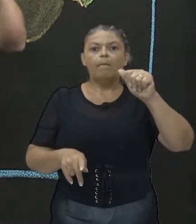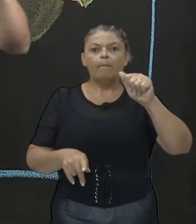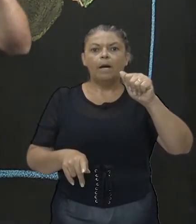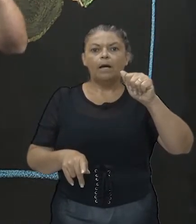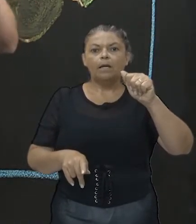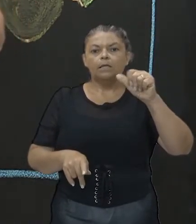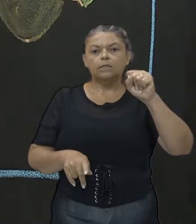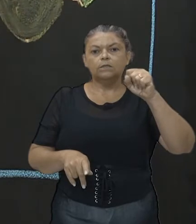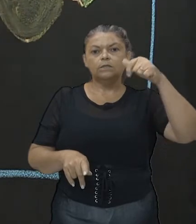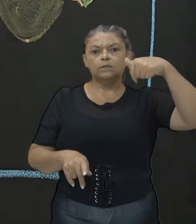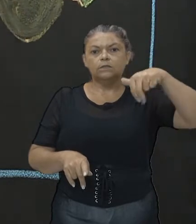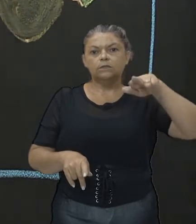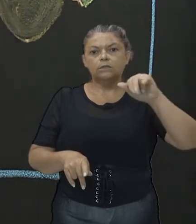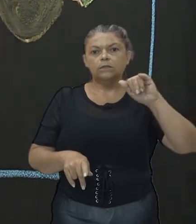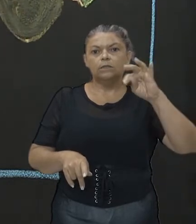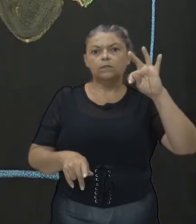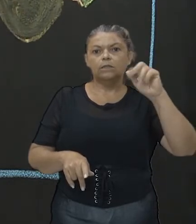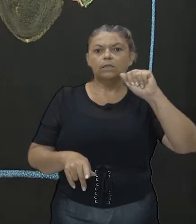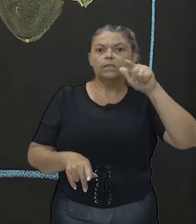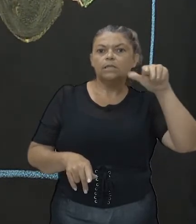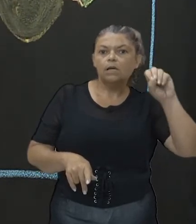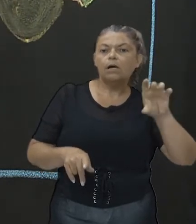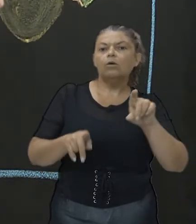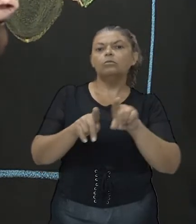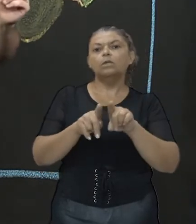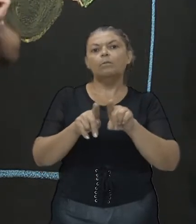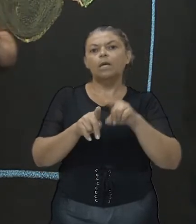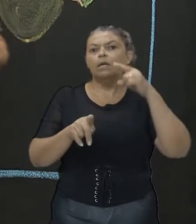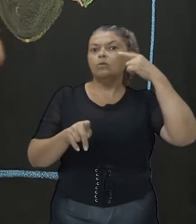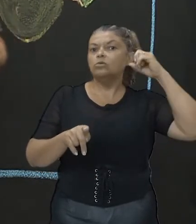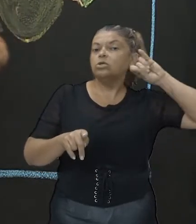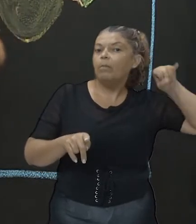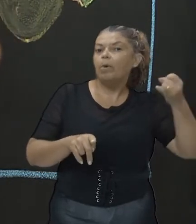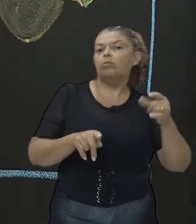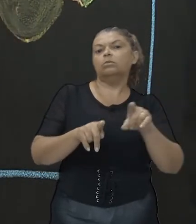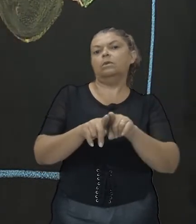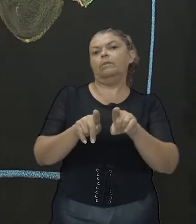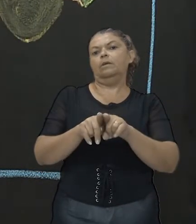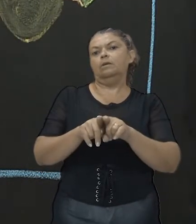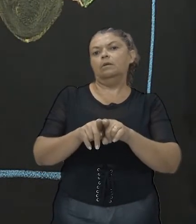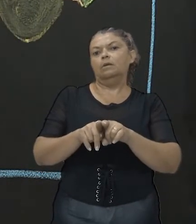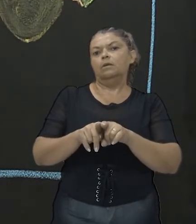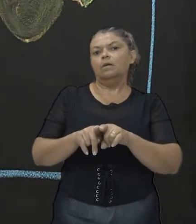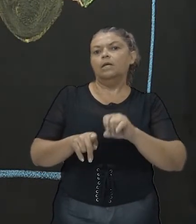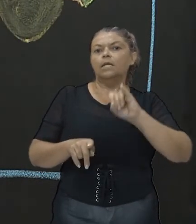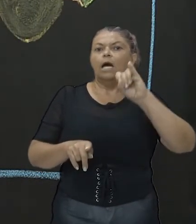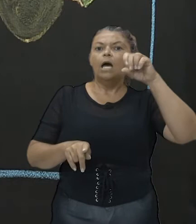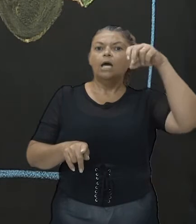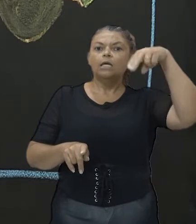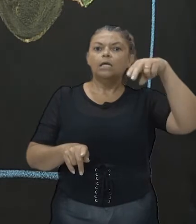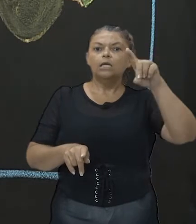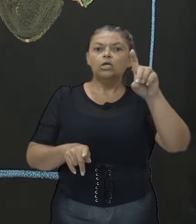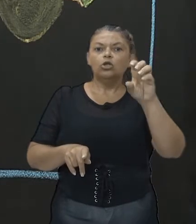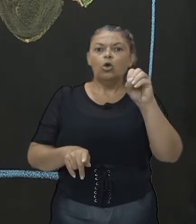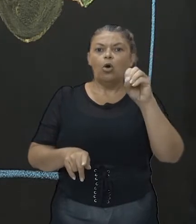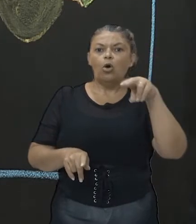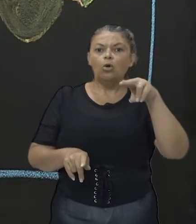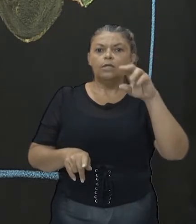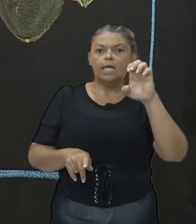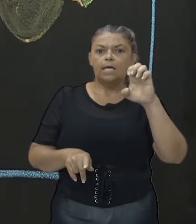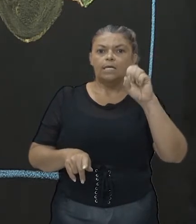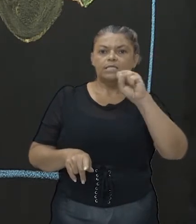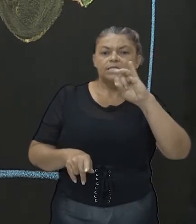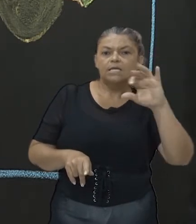Oriente, a costa da China, o Japão e parte da Indonésia. Essas situações vão ser